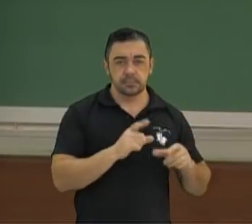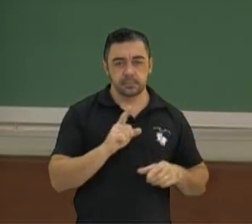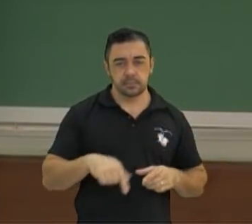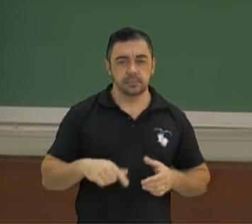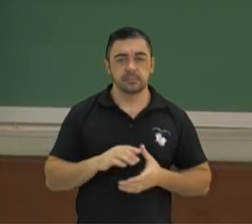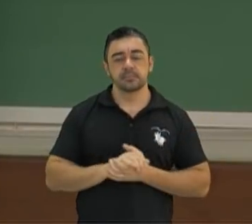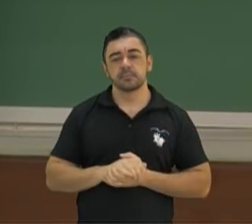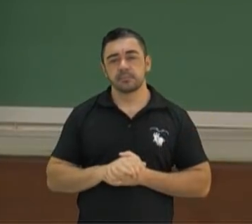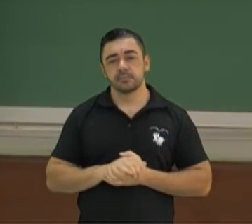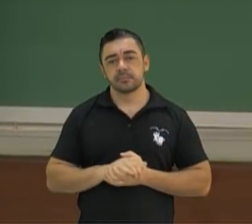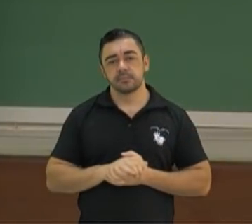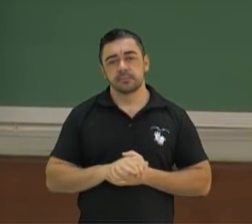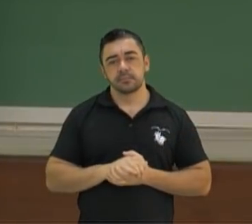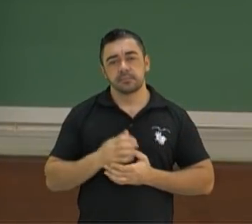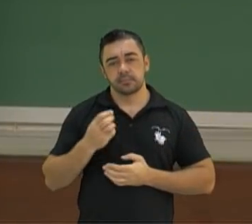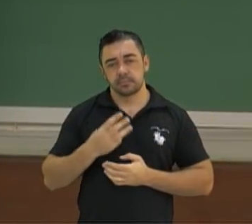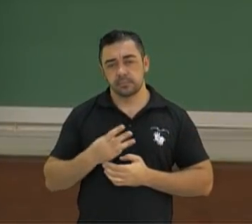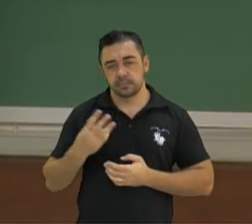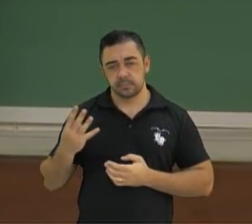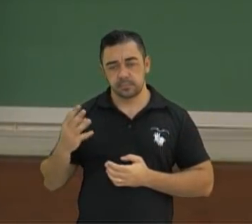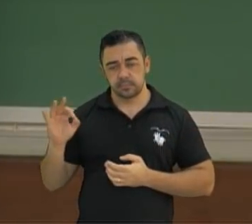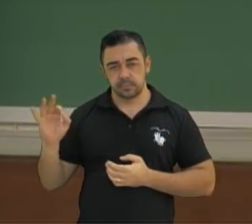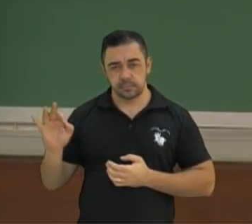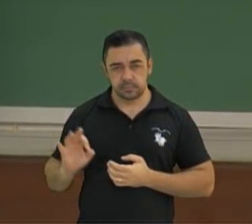então, 34%. Então,